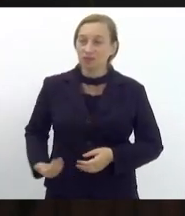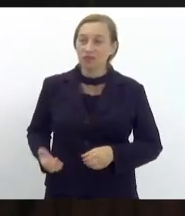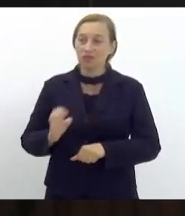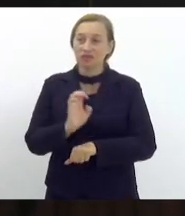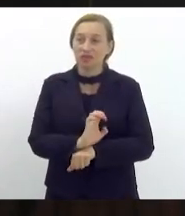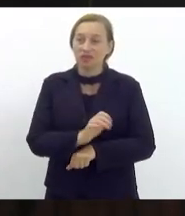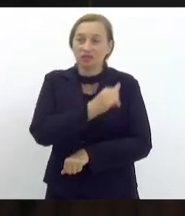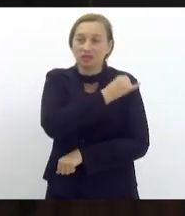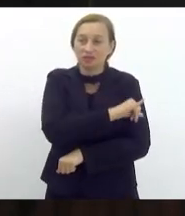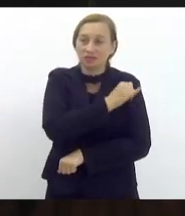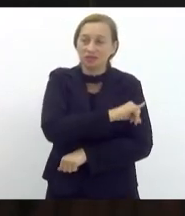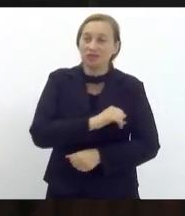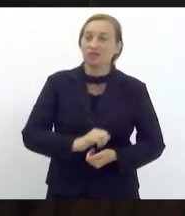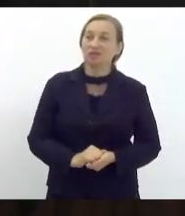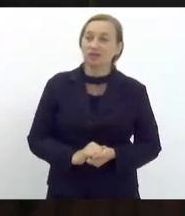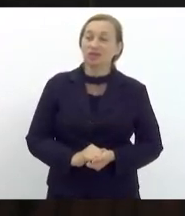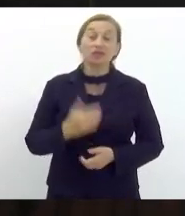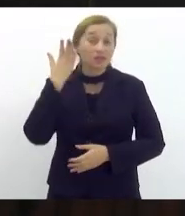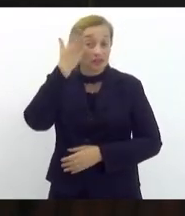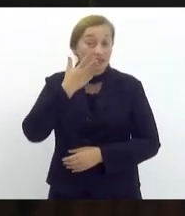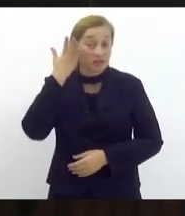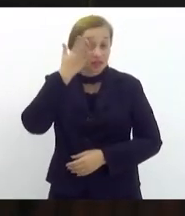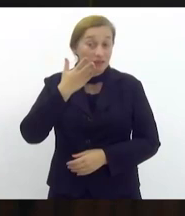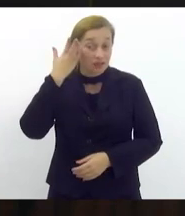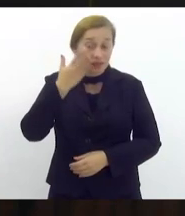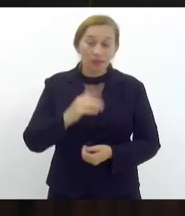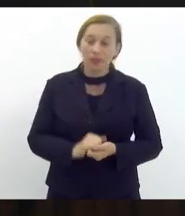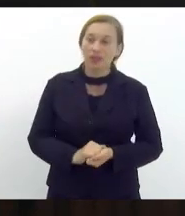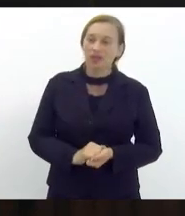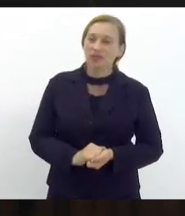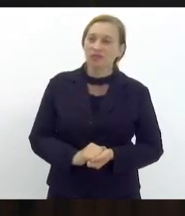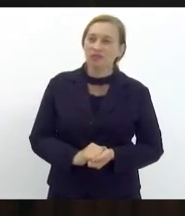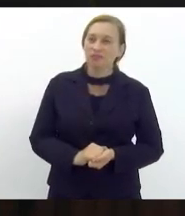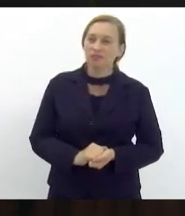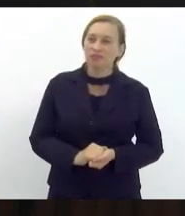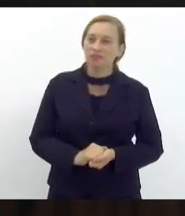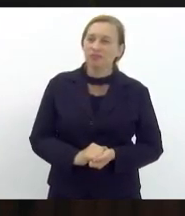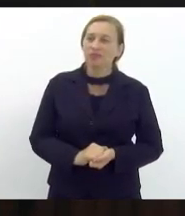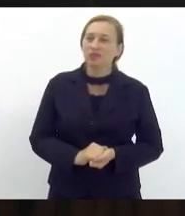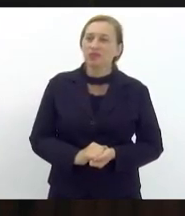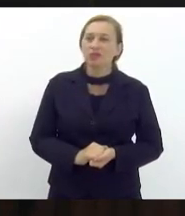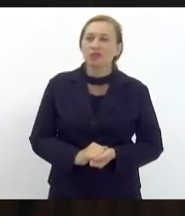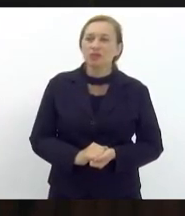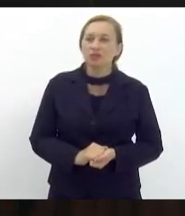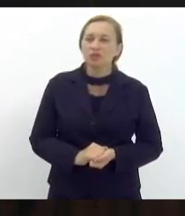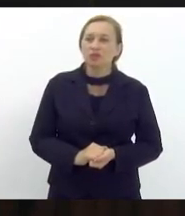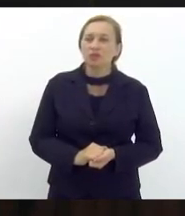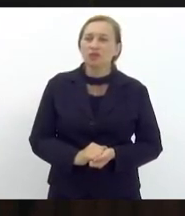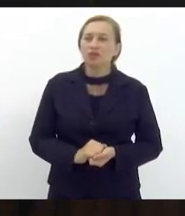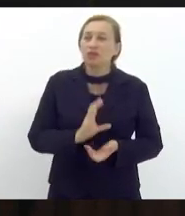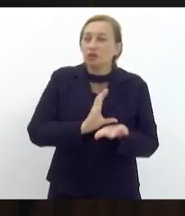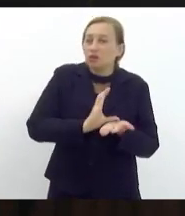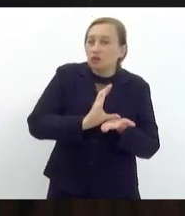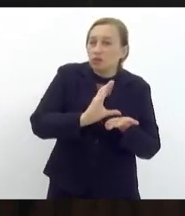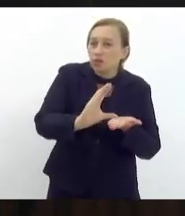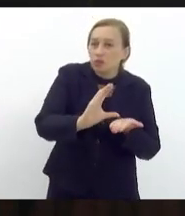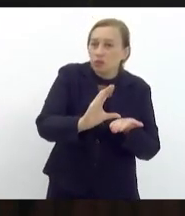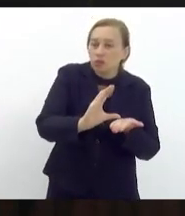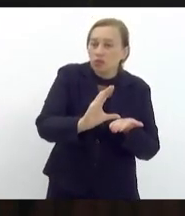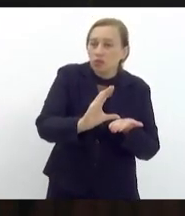de Janeiro Cláudio Castro envio de mensagens dispondo sobre destinação de recursos para atender